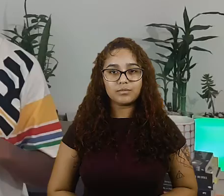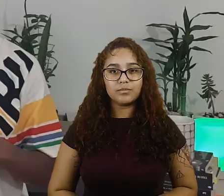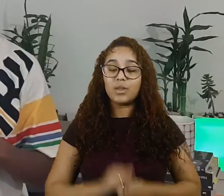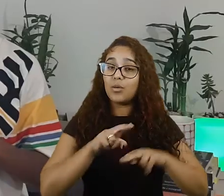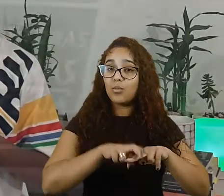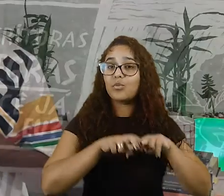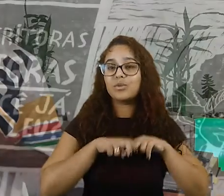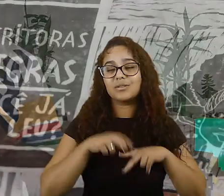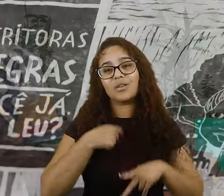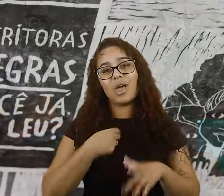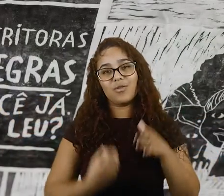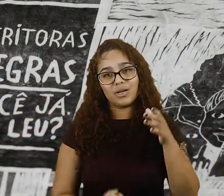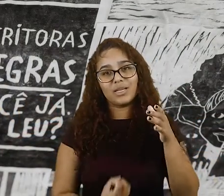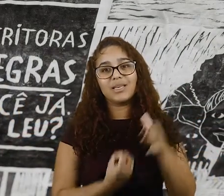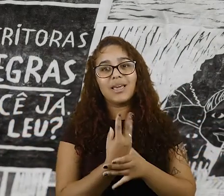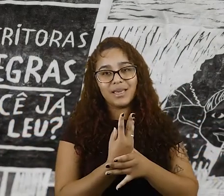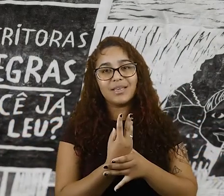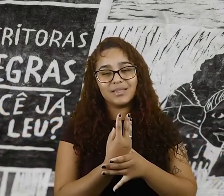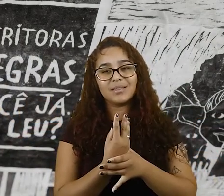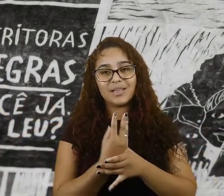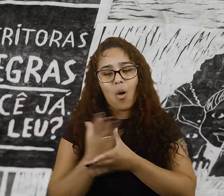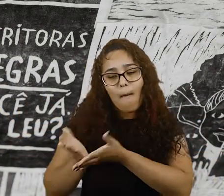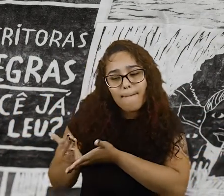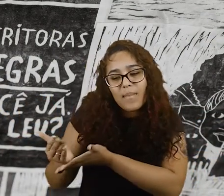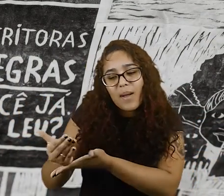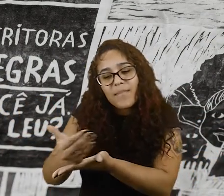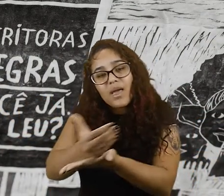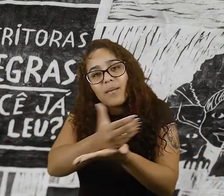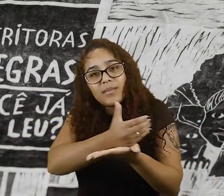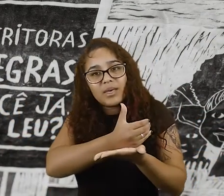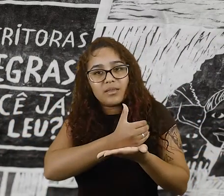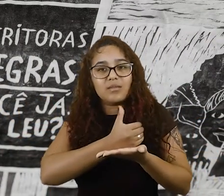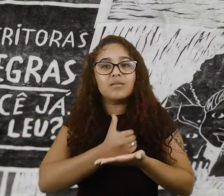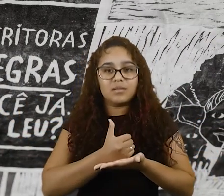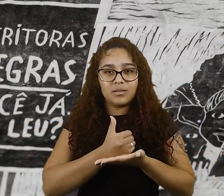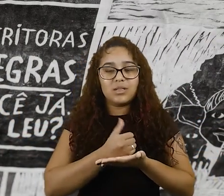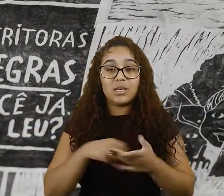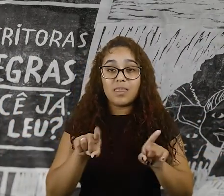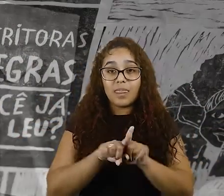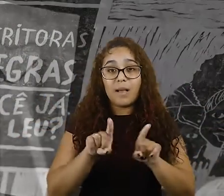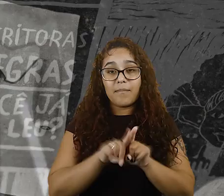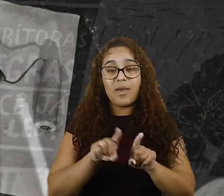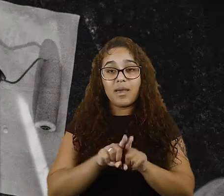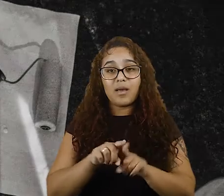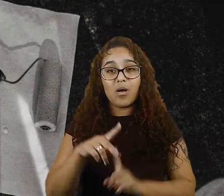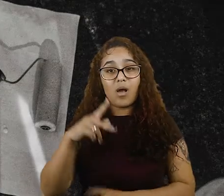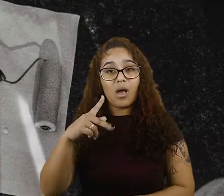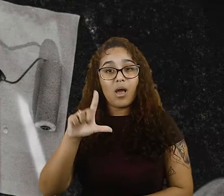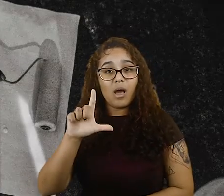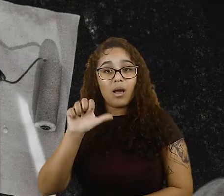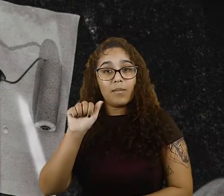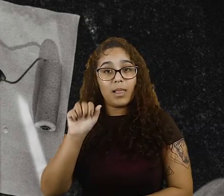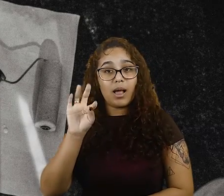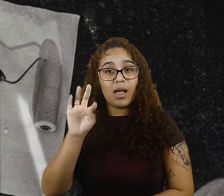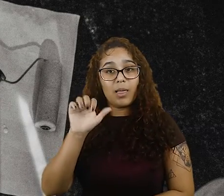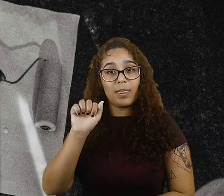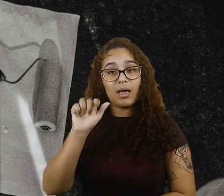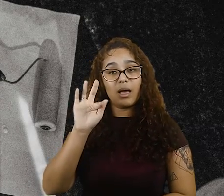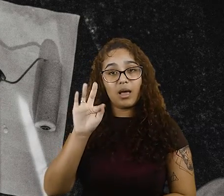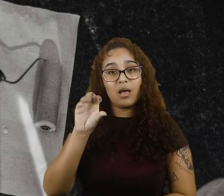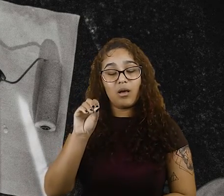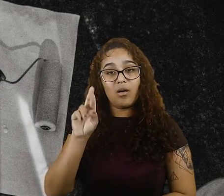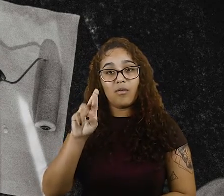literário. Por isso que eu criei, né, um remapeamento e uma plataforma para